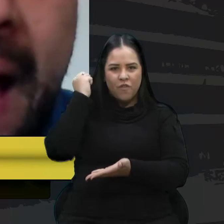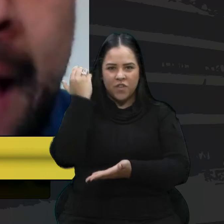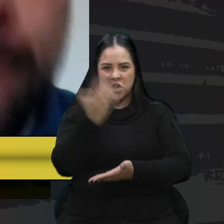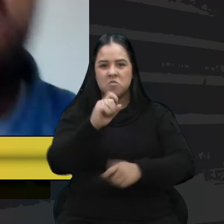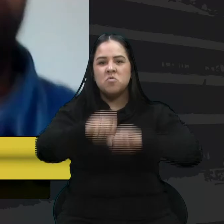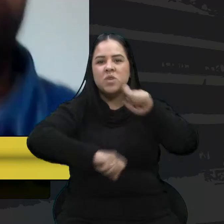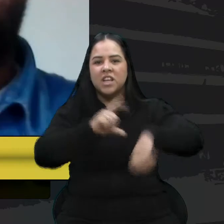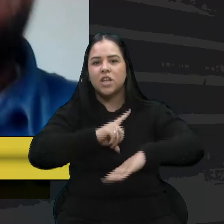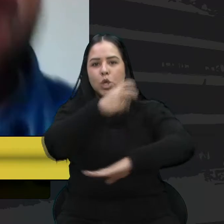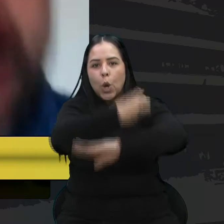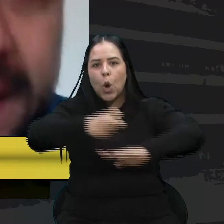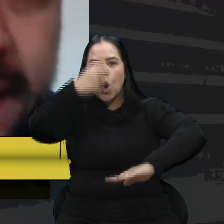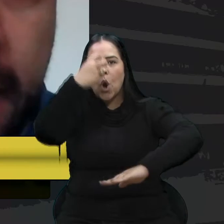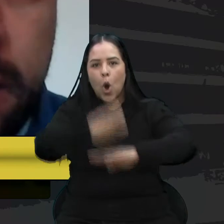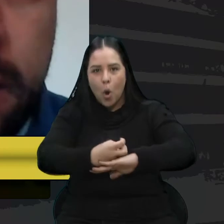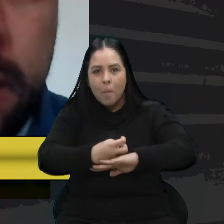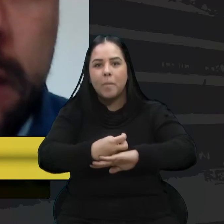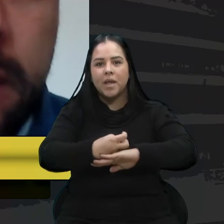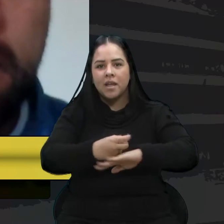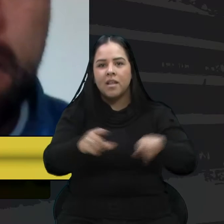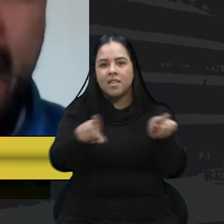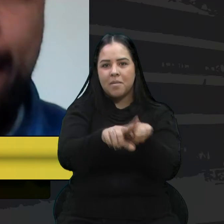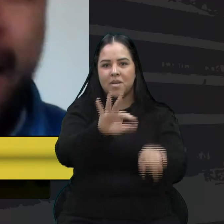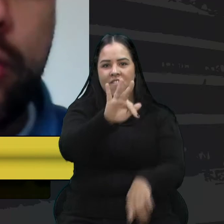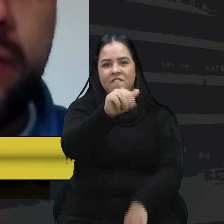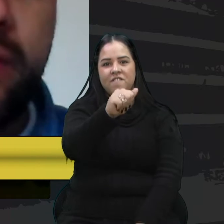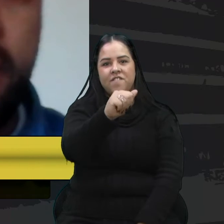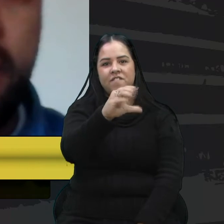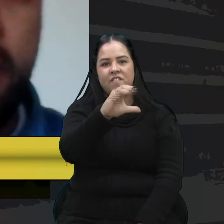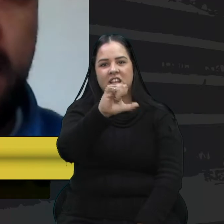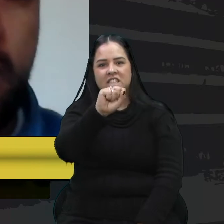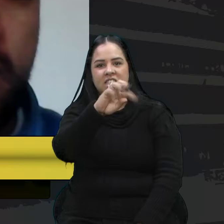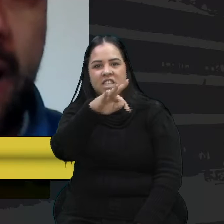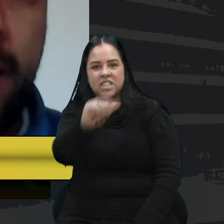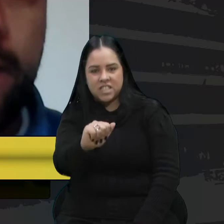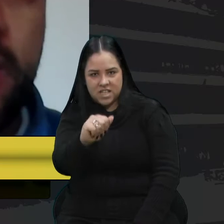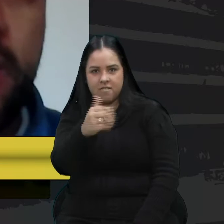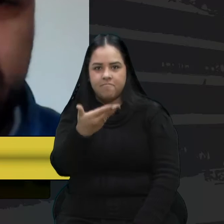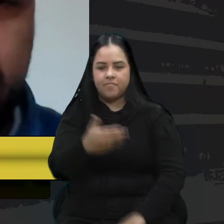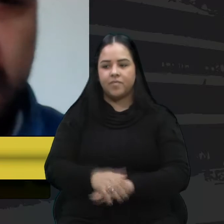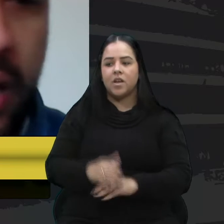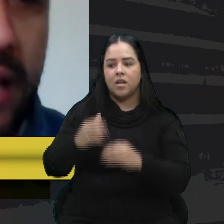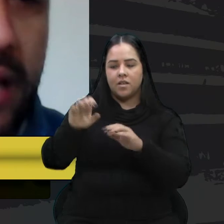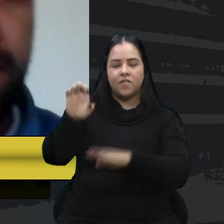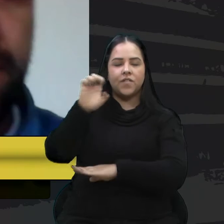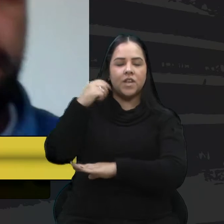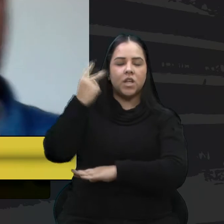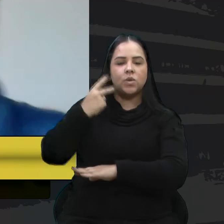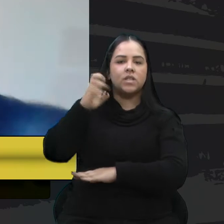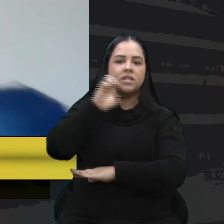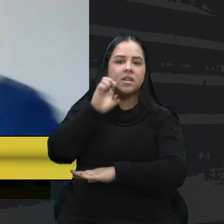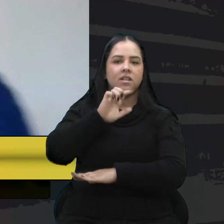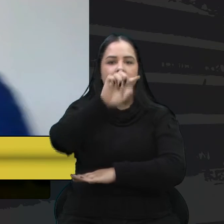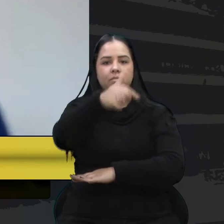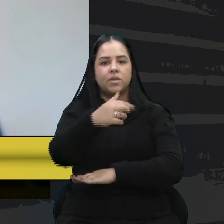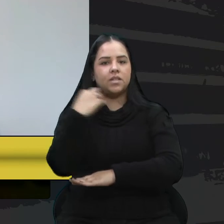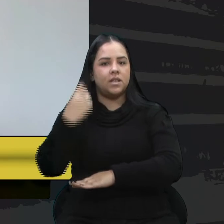golpista e fascista. A parte concedida, a vereadora Estela, e depois a vereadora Denise.